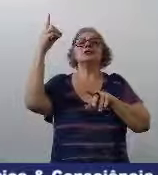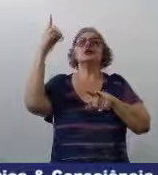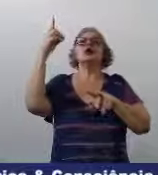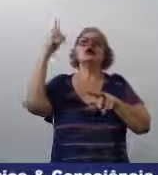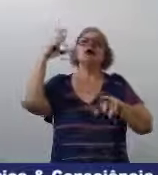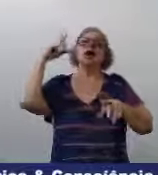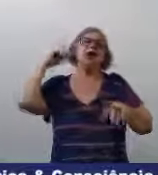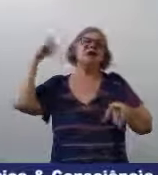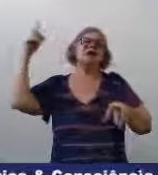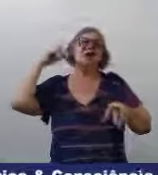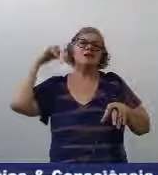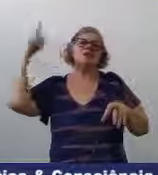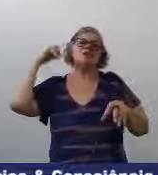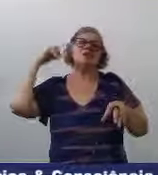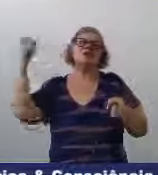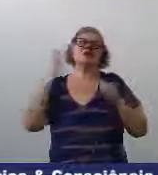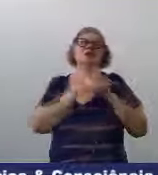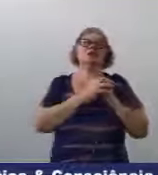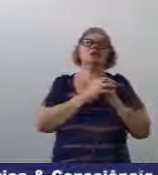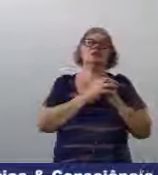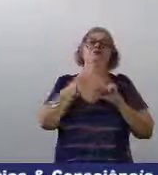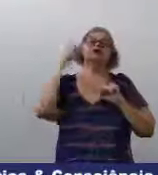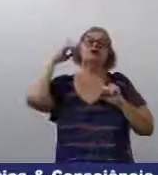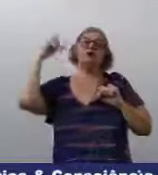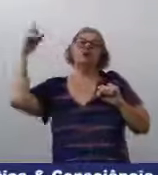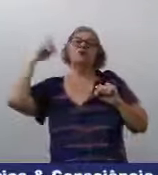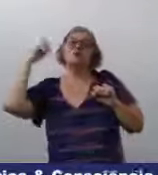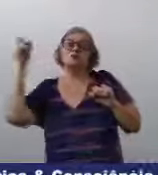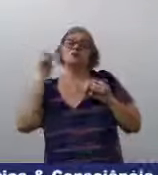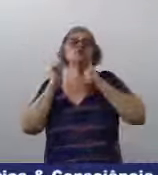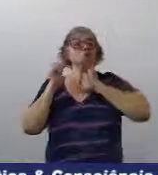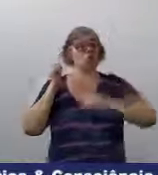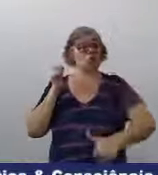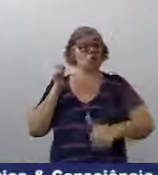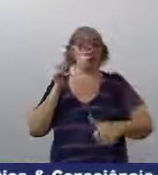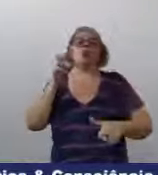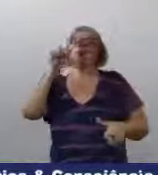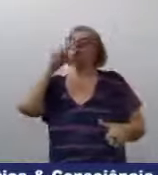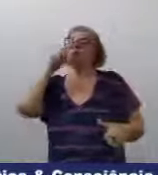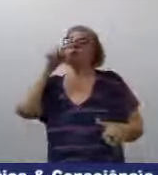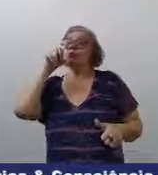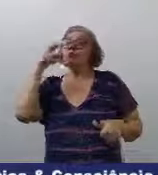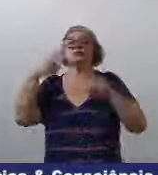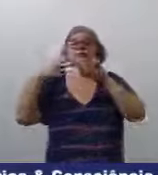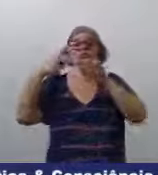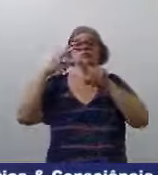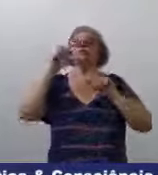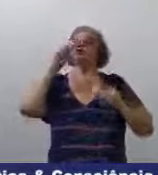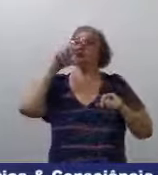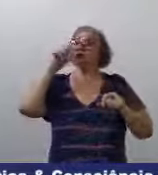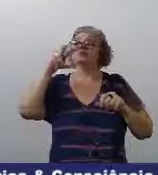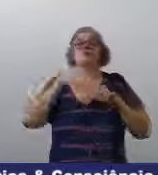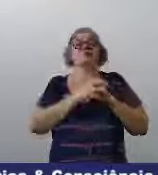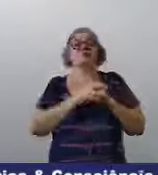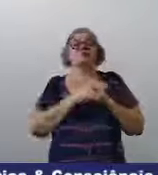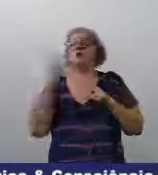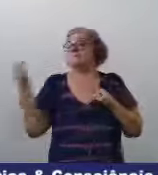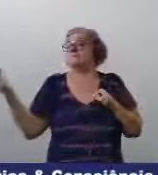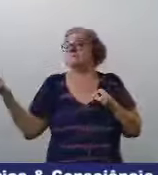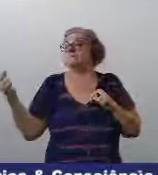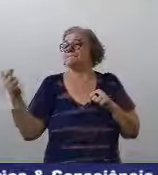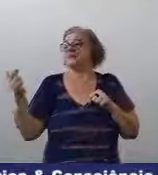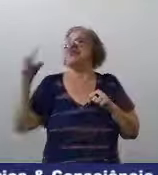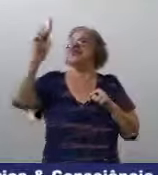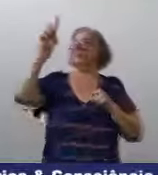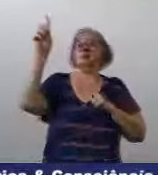vazamento na antena, que aquele ruído seria consequência do excremento dos pombos, que ele chamou um estranho dielétrico